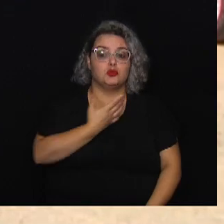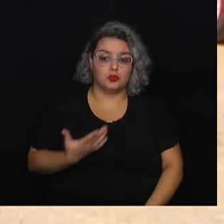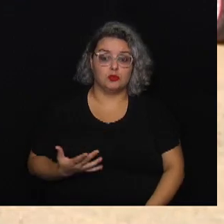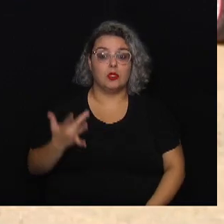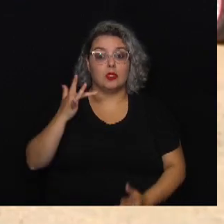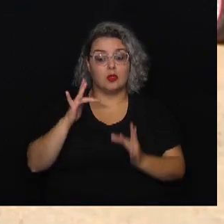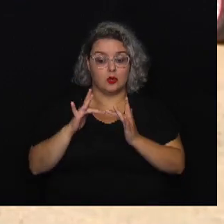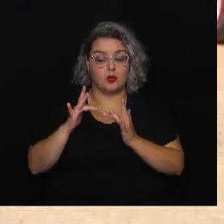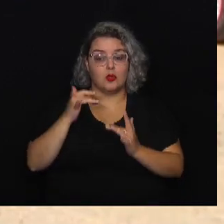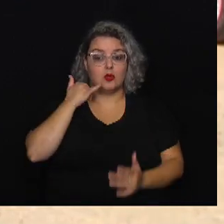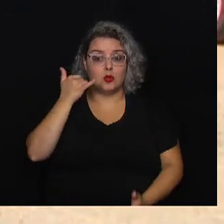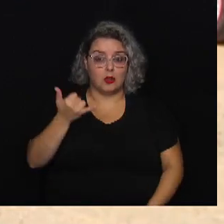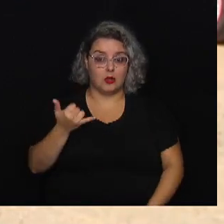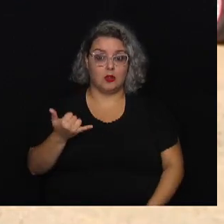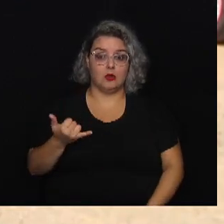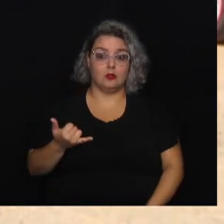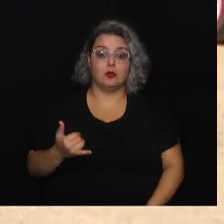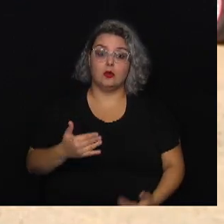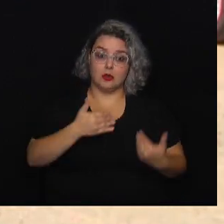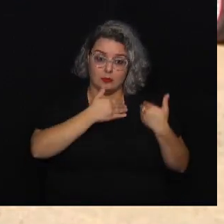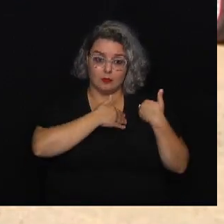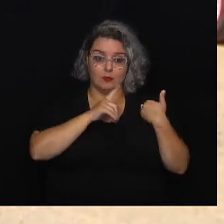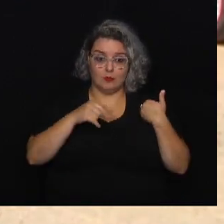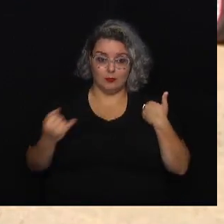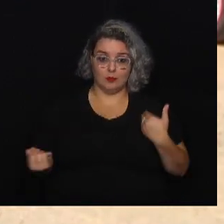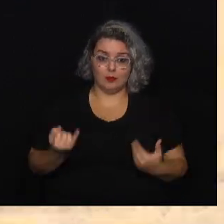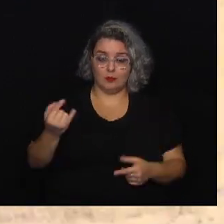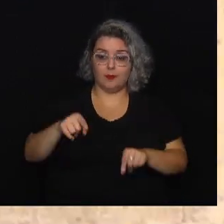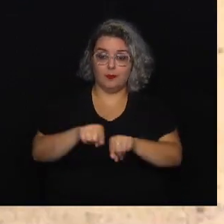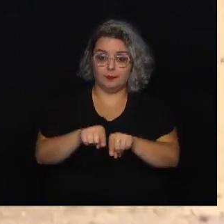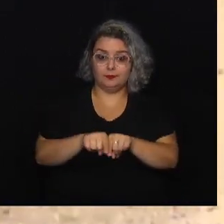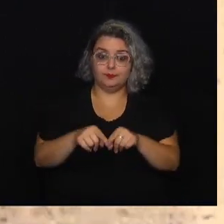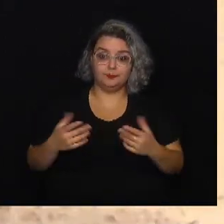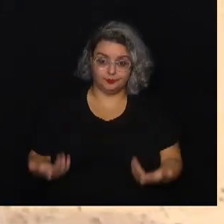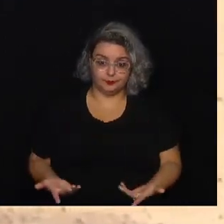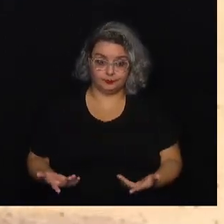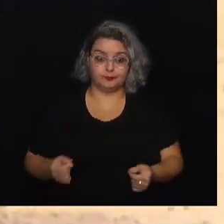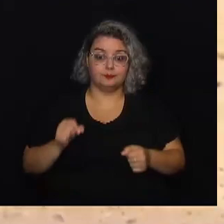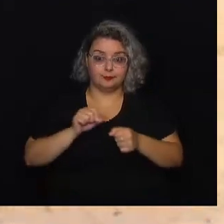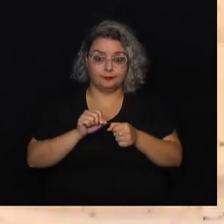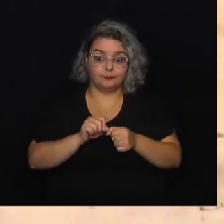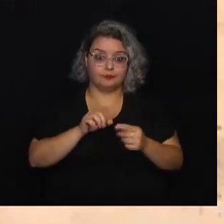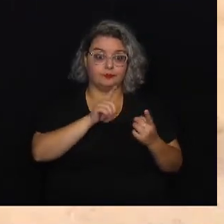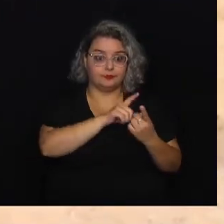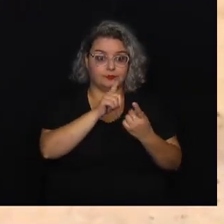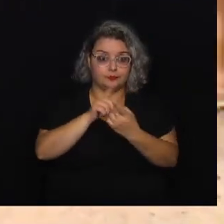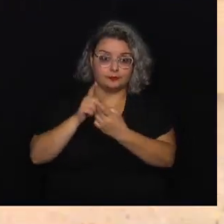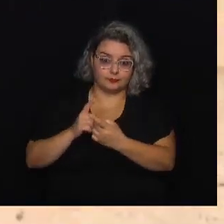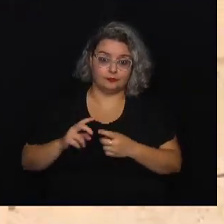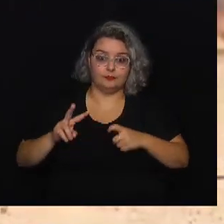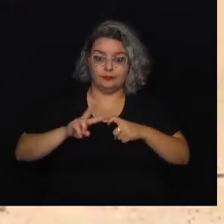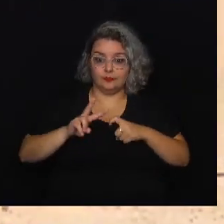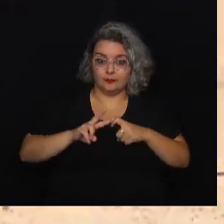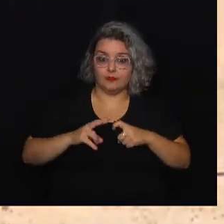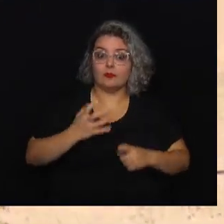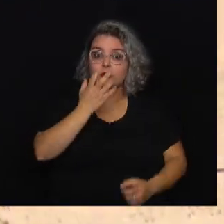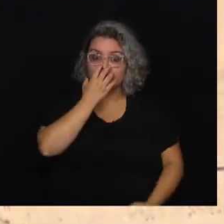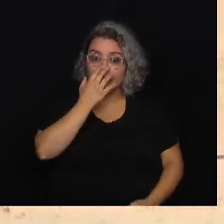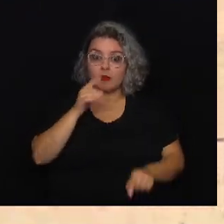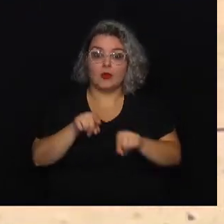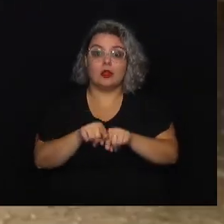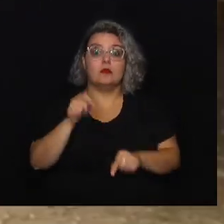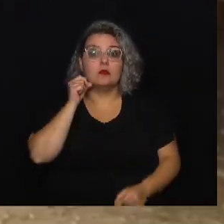contato com o tutor, é muito importante isso também. E a gente faz também um atendimento veterinário, tanto para cão e para